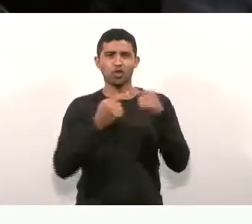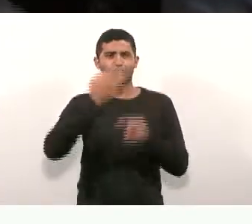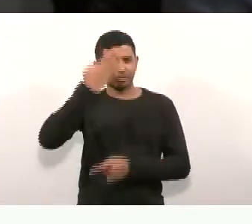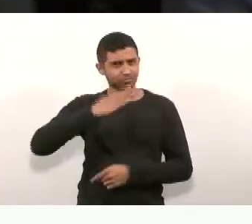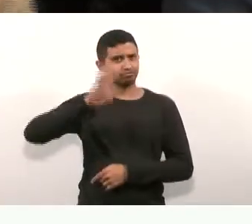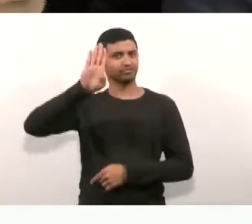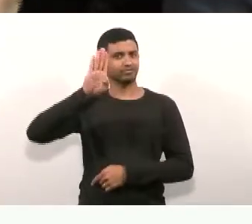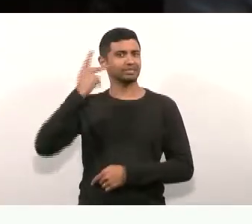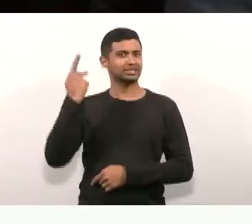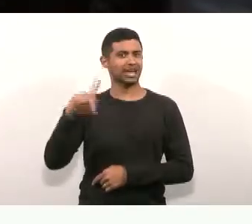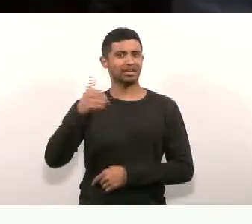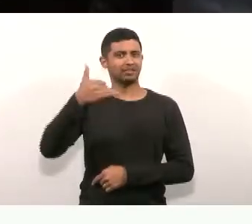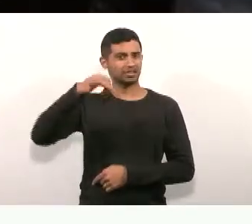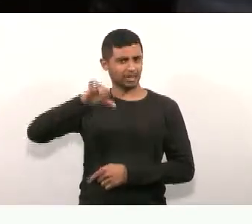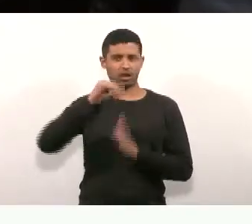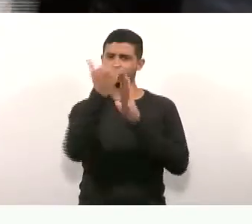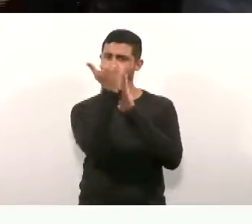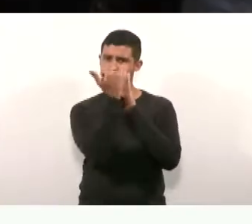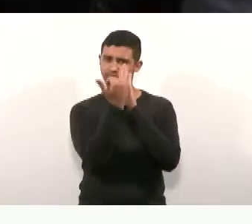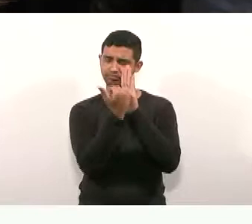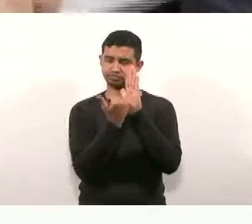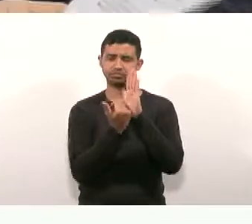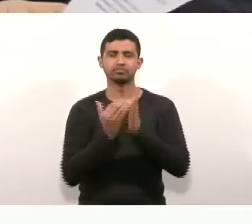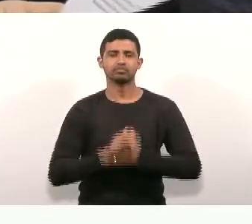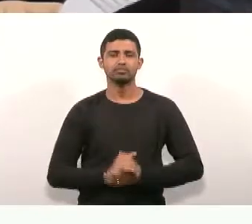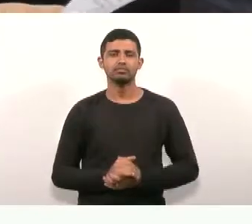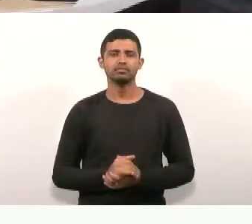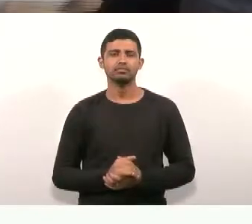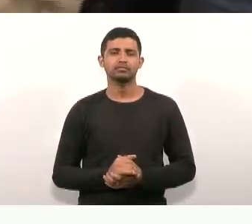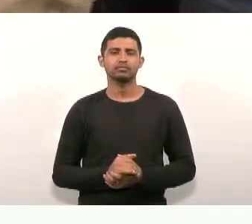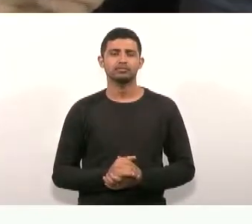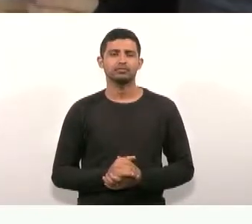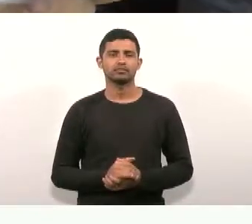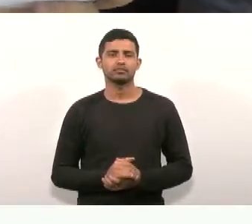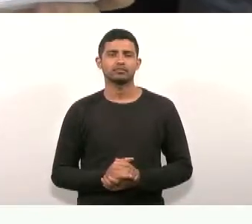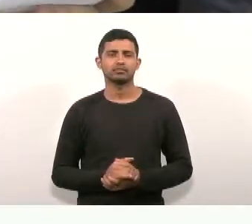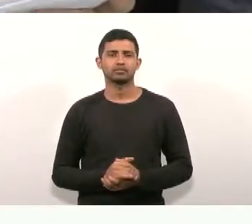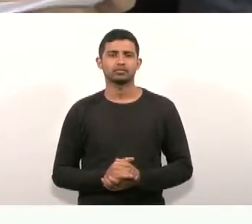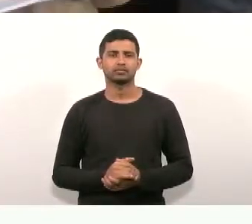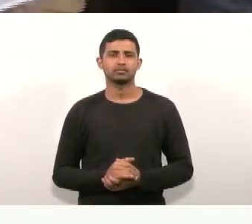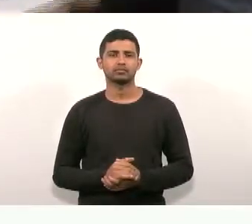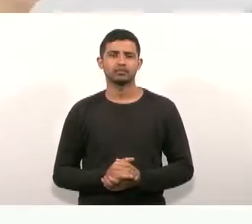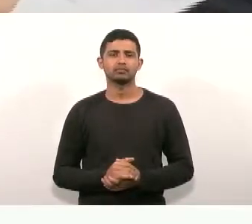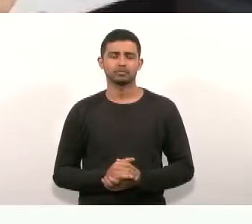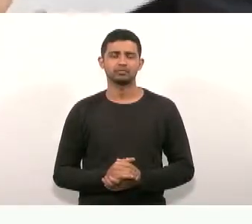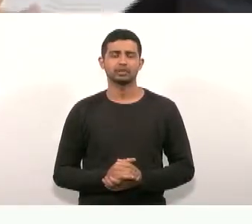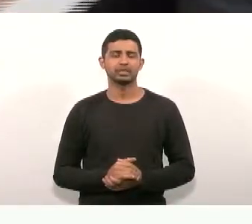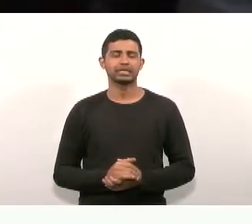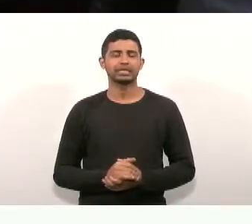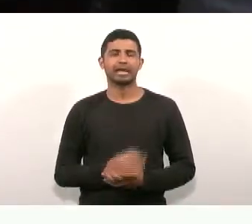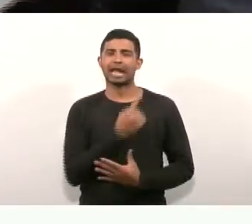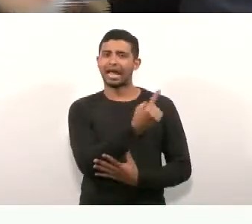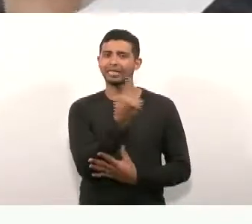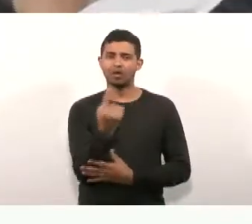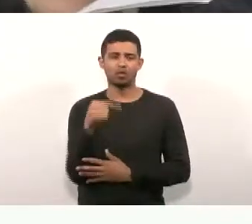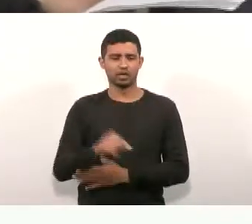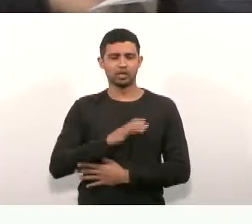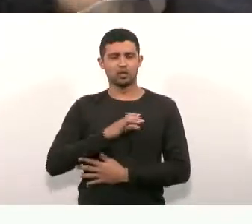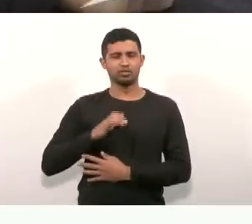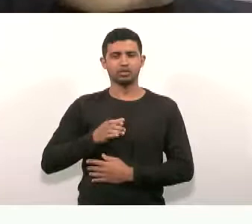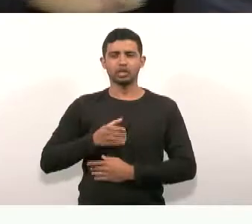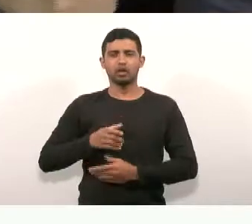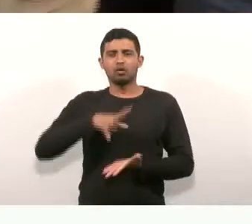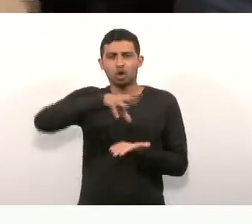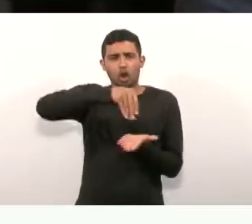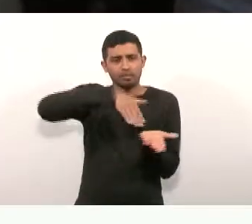19 comprometimentos que foram feitos naquela. Pedir para Podia distribuir aos membros da comissão, distribuir os membros da comissão, aqui tirar a cópia,